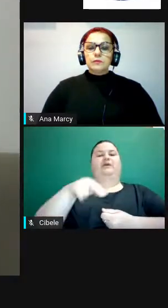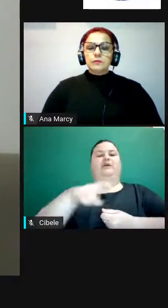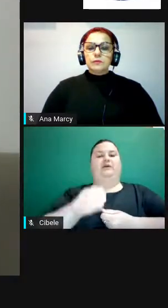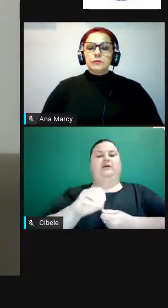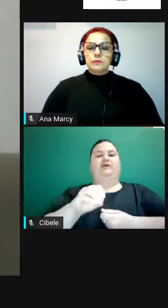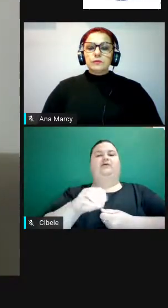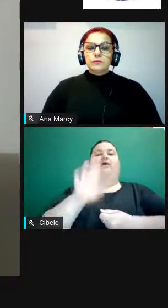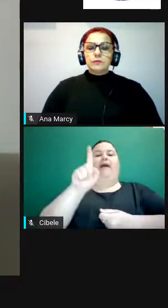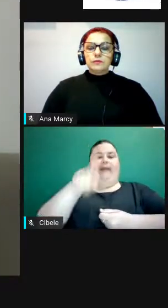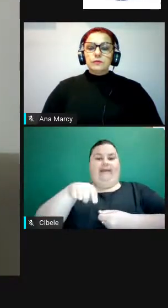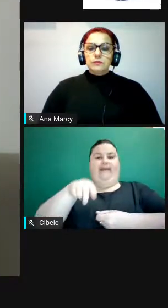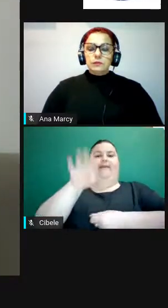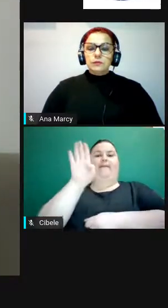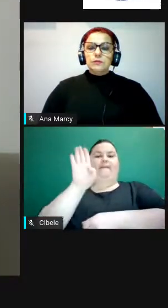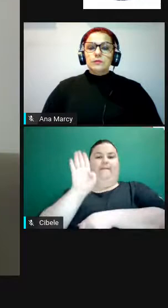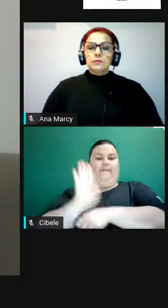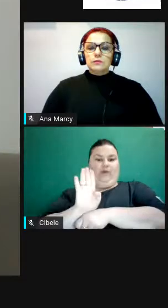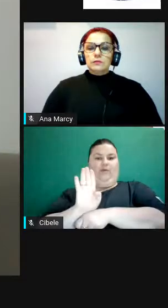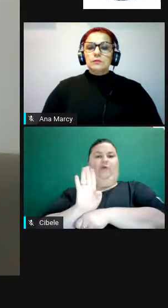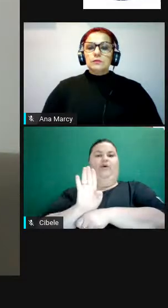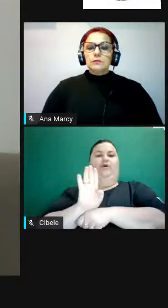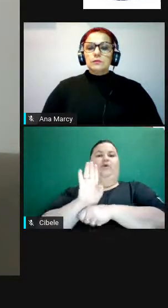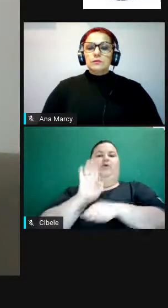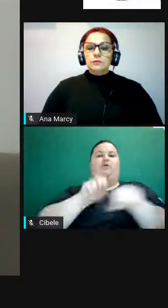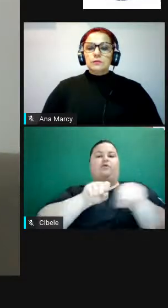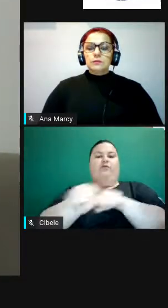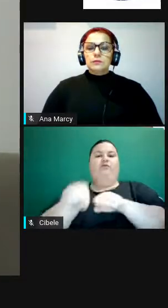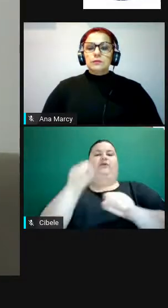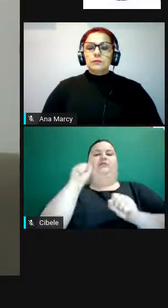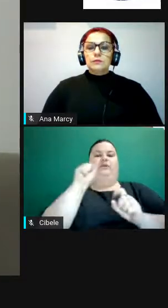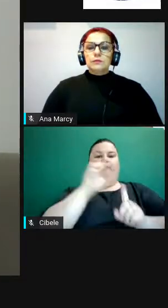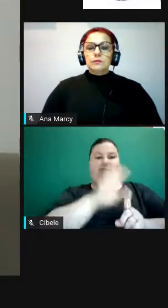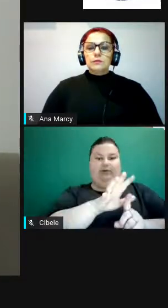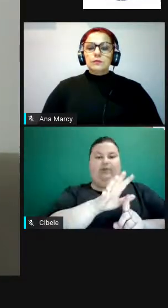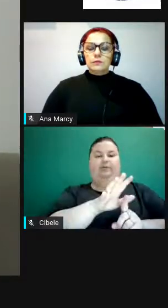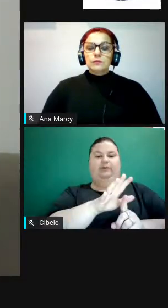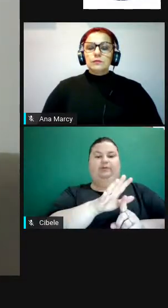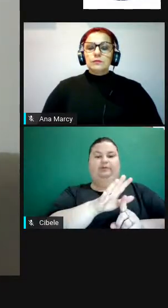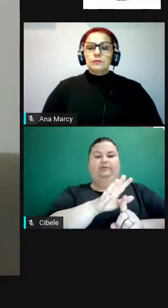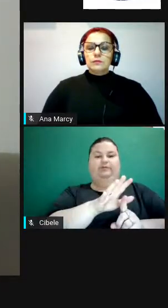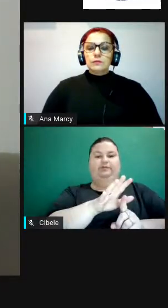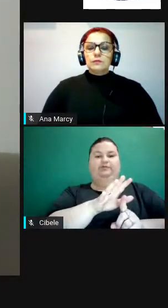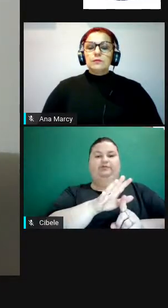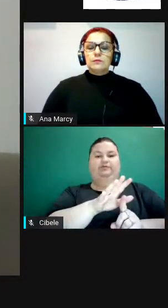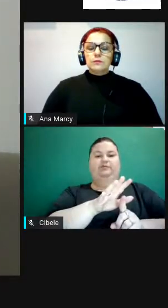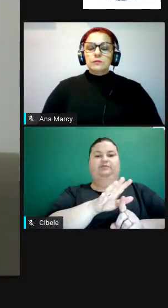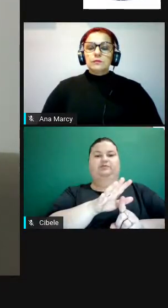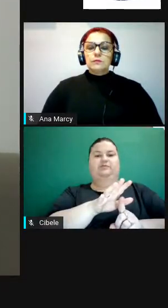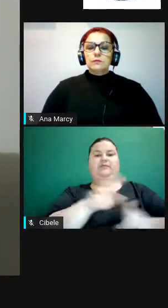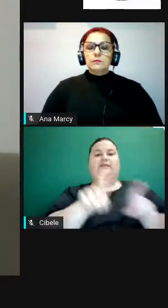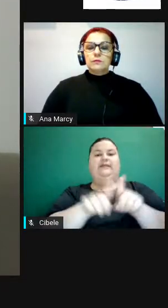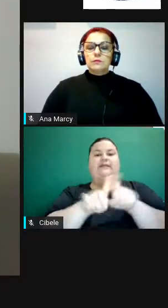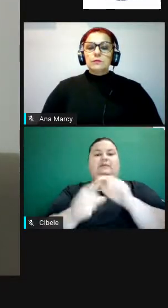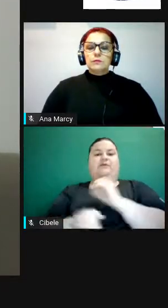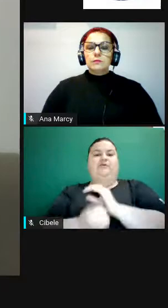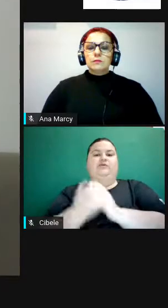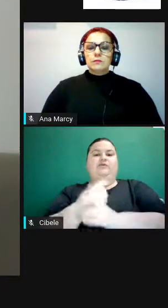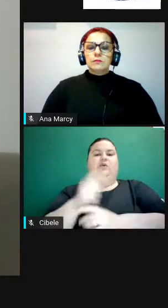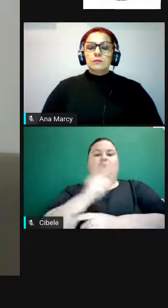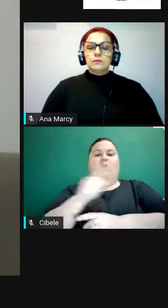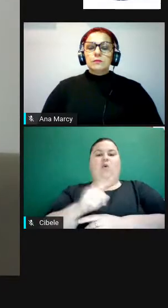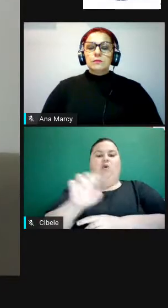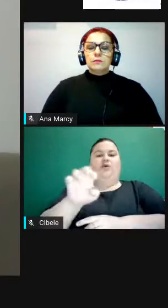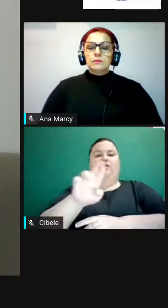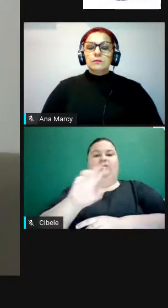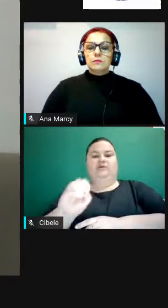Fabiano ele é biólogo formado pela Universidade Federal de Pelotas é com fundador da Zero insert e